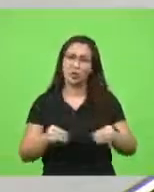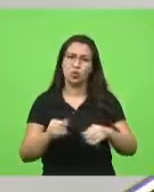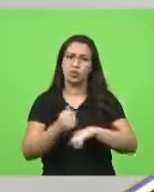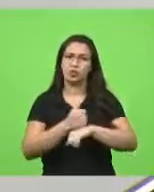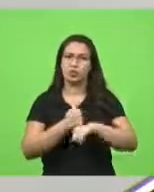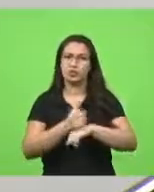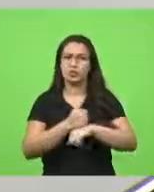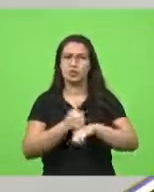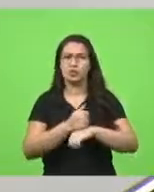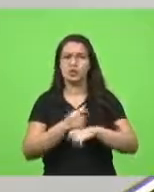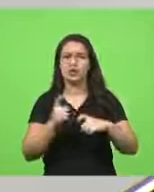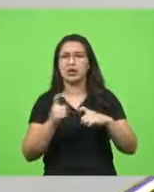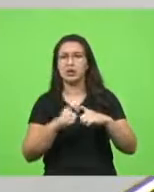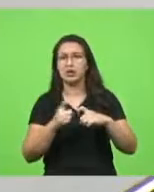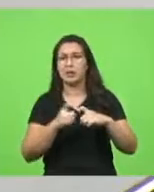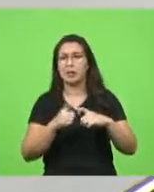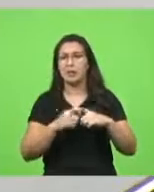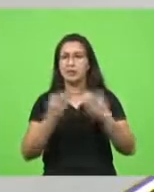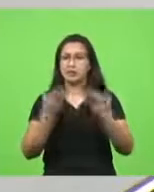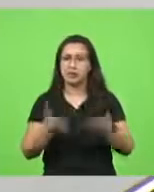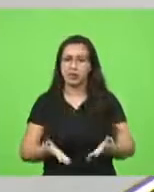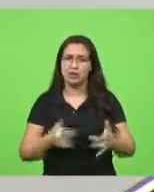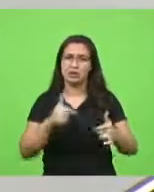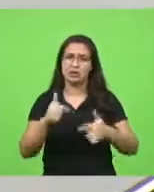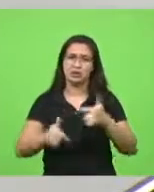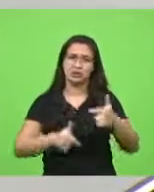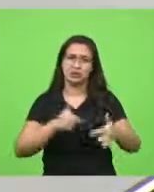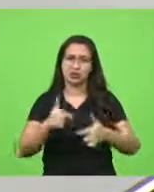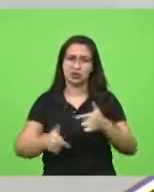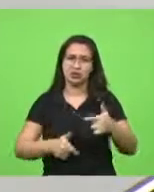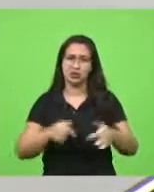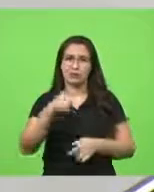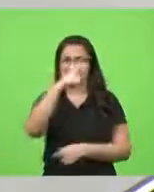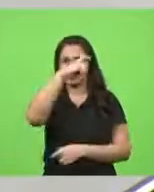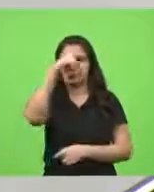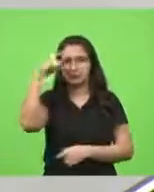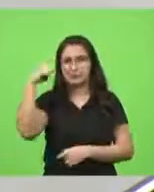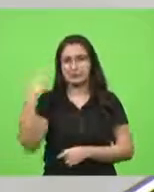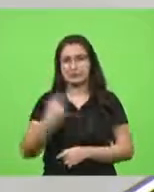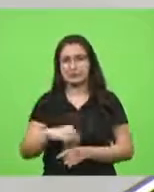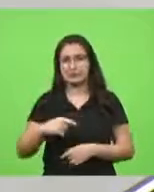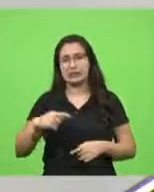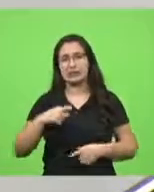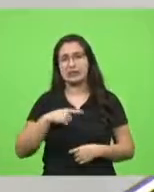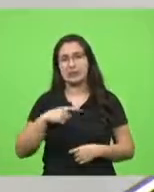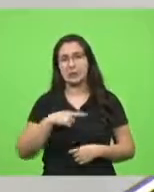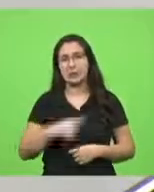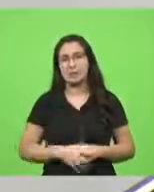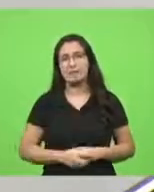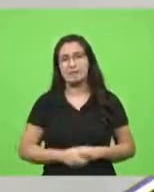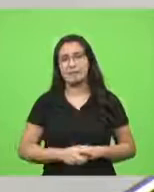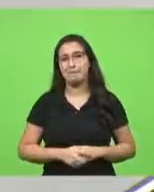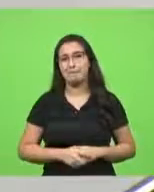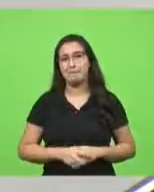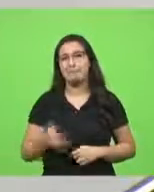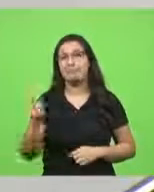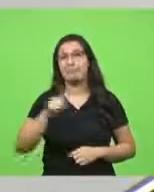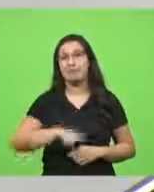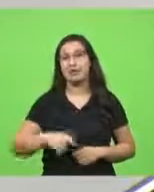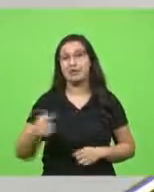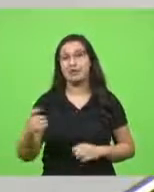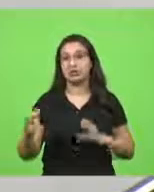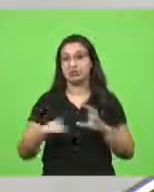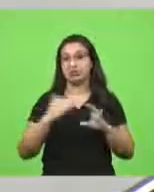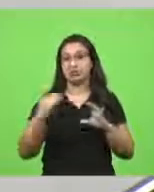profissionais médicos pelo trabalho que têm feito. Eu tenho recebido também, e vi que